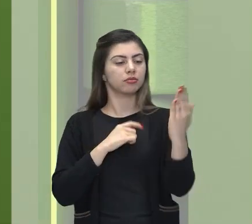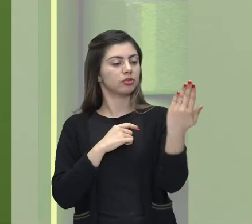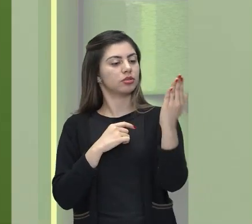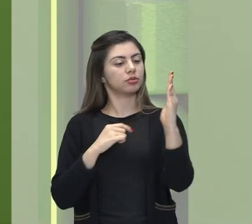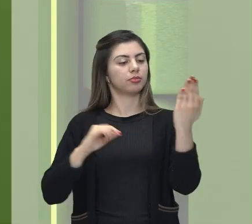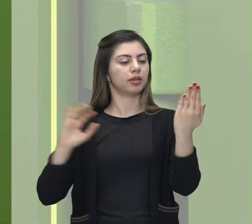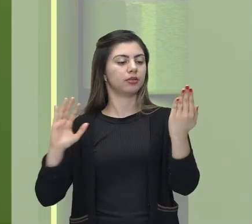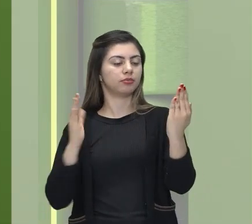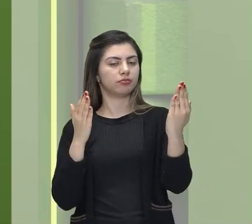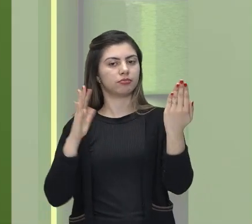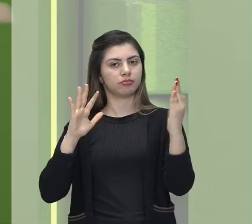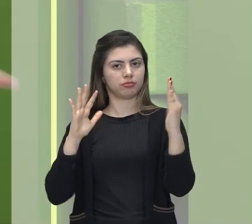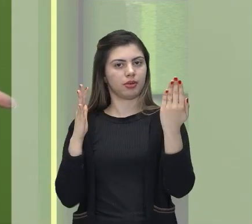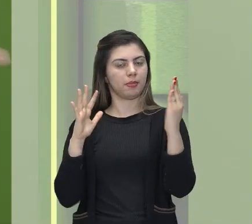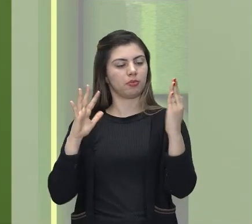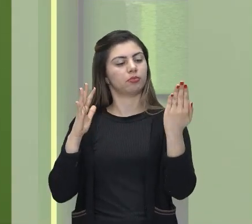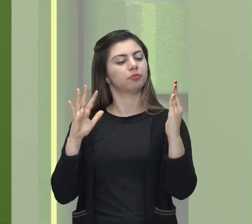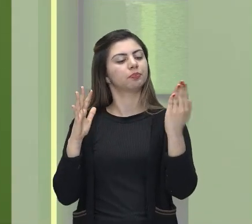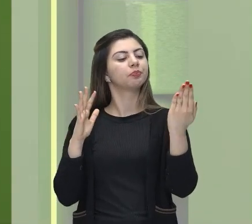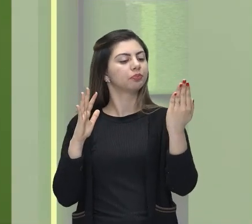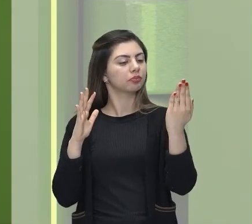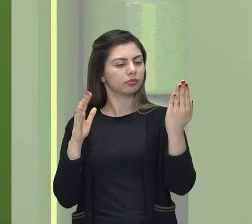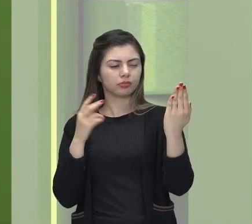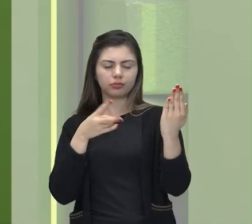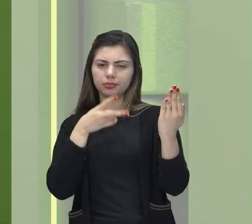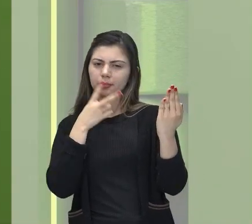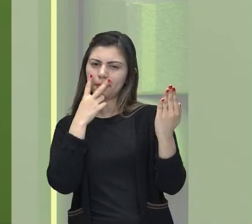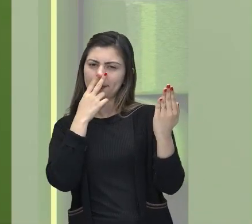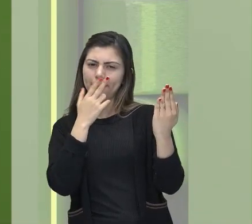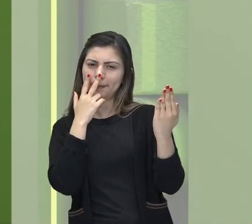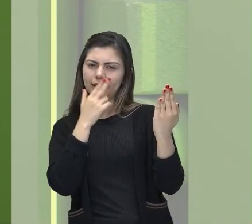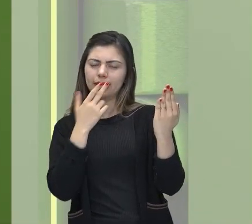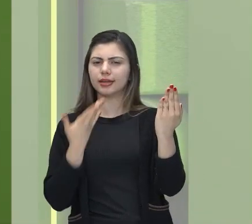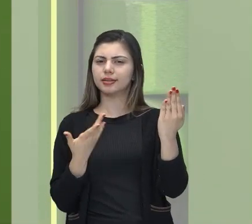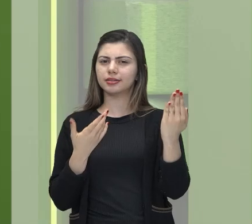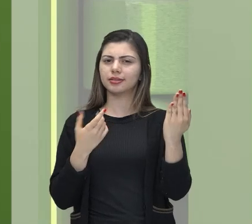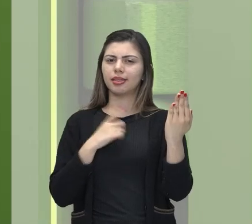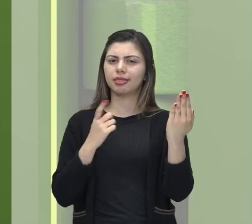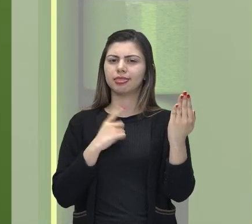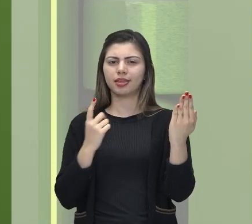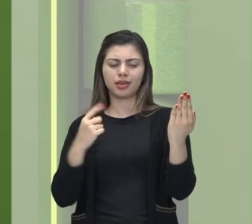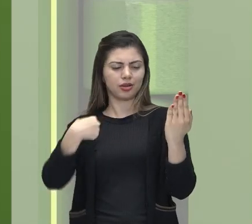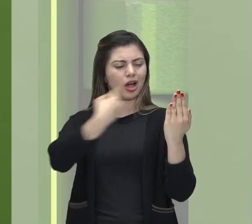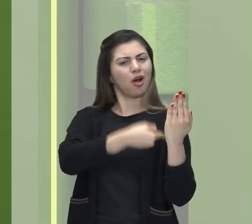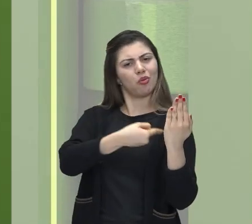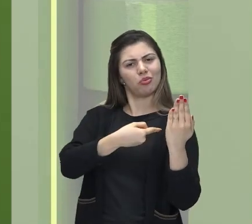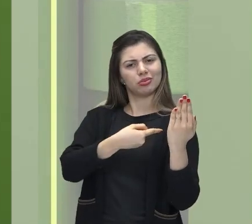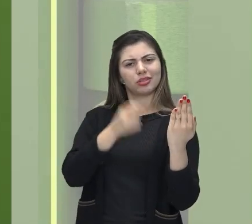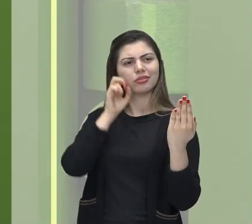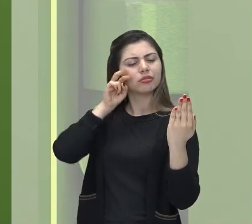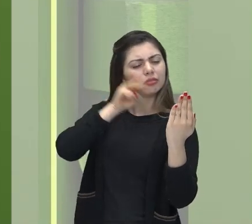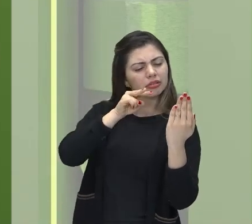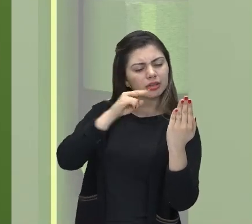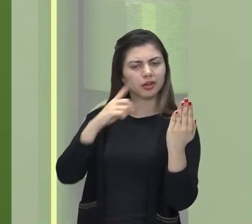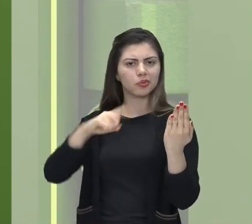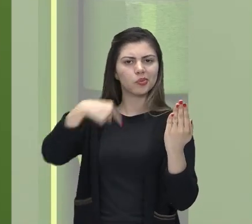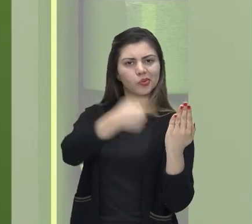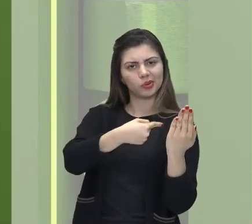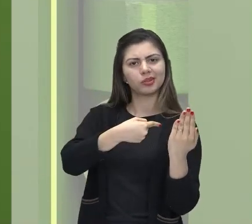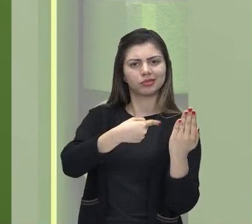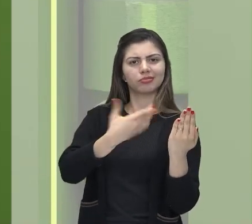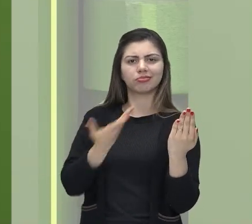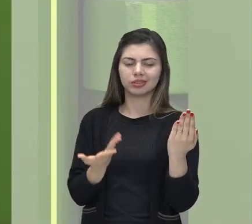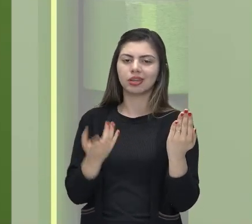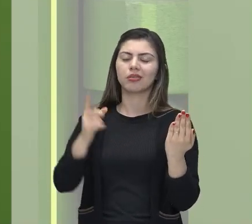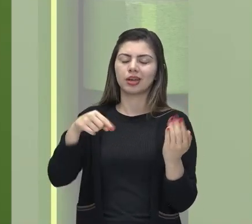direita na direção do espelho, você tem a impressão de que você está vendo a sua mão esquerda. Então, isso seria um